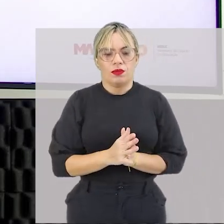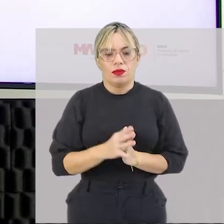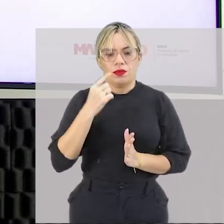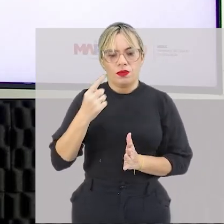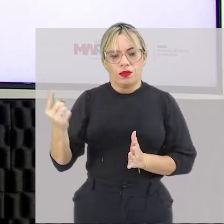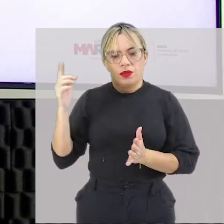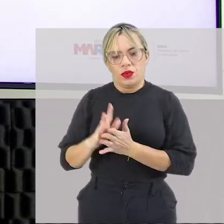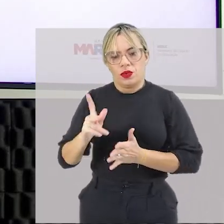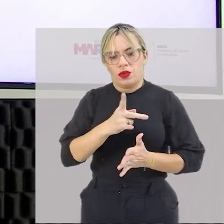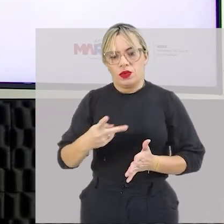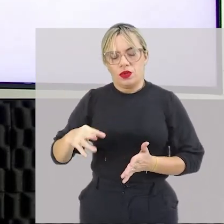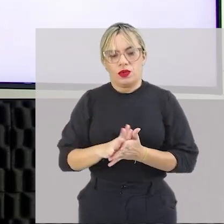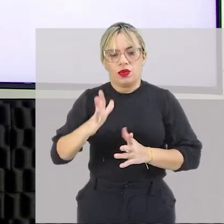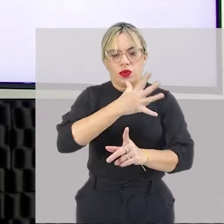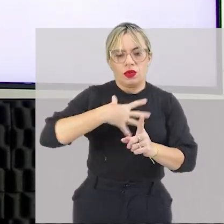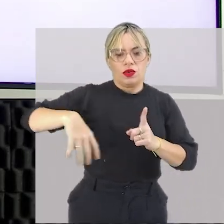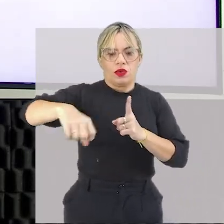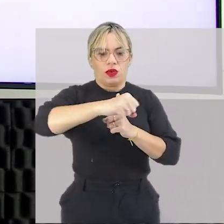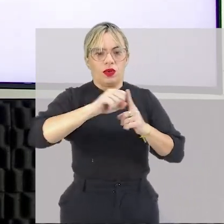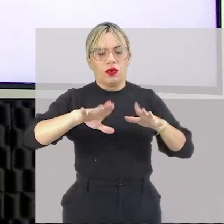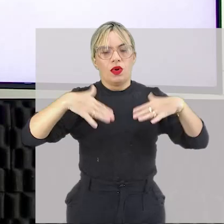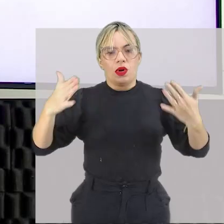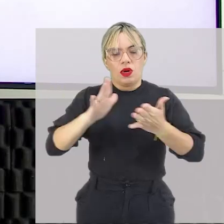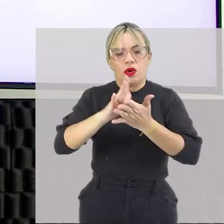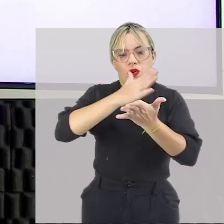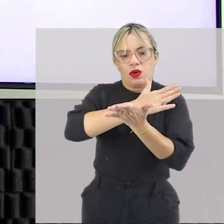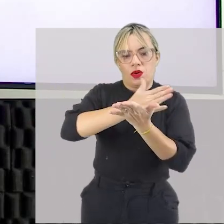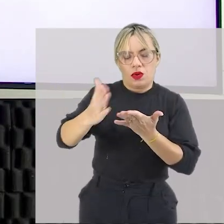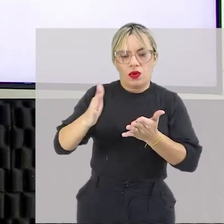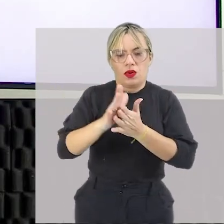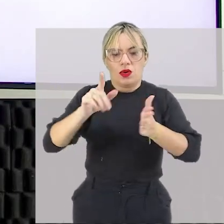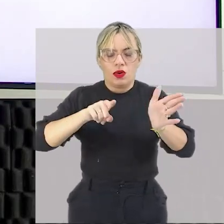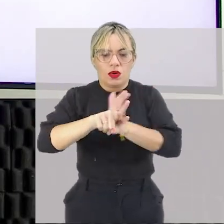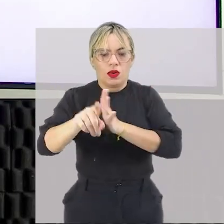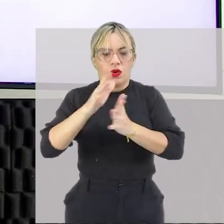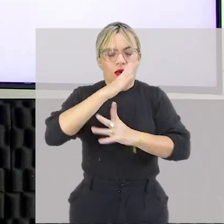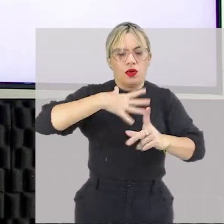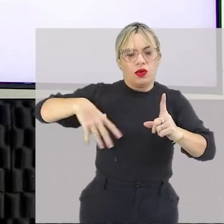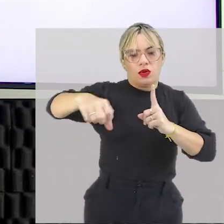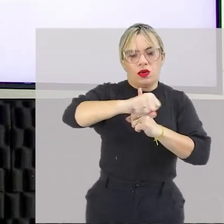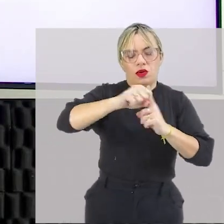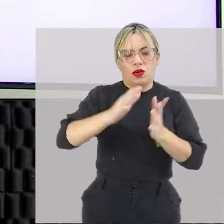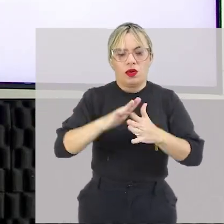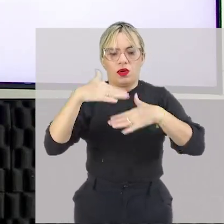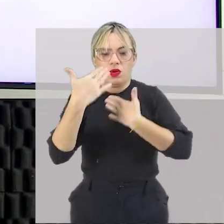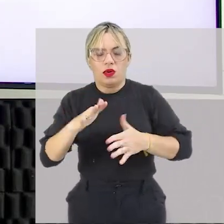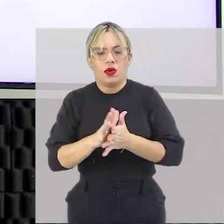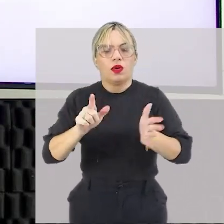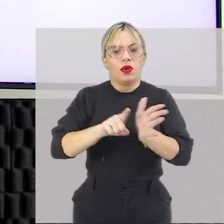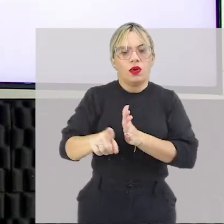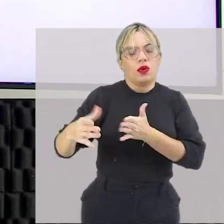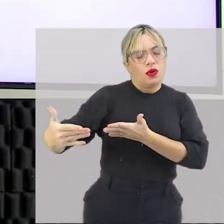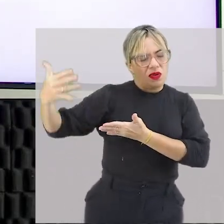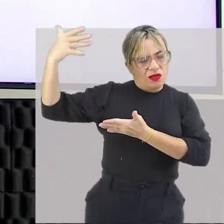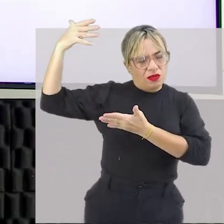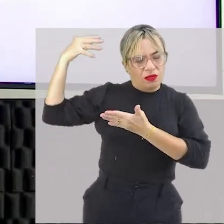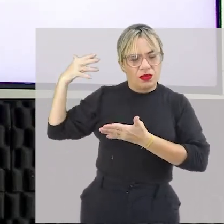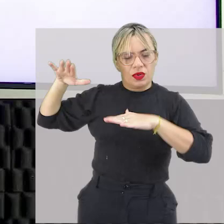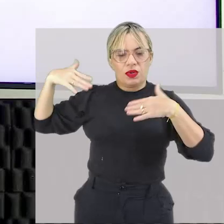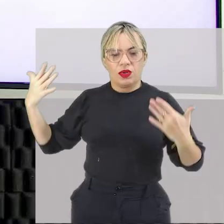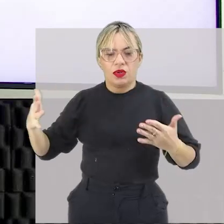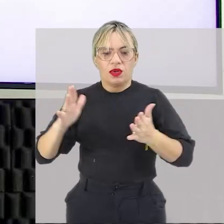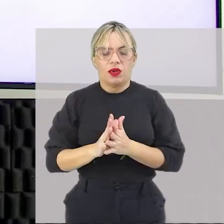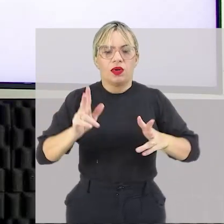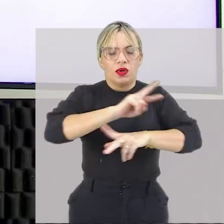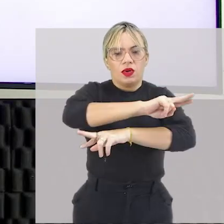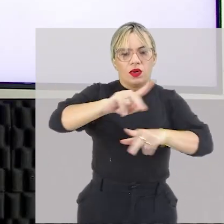sou professor de Sociologia, então vamos começar com as questões de Sociologia que já caíram em edições passadas, anteriores, tanto